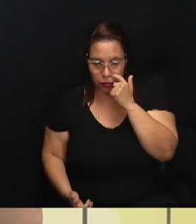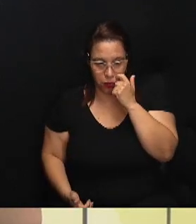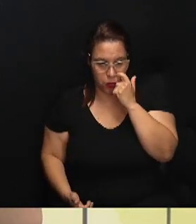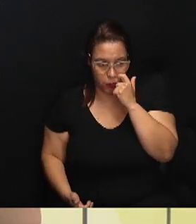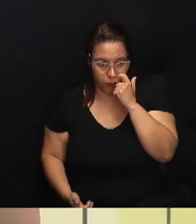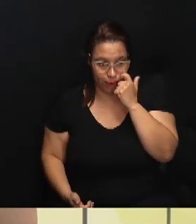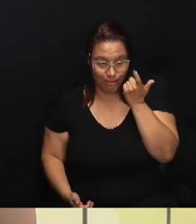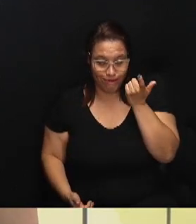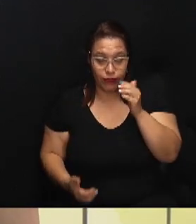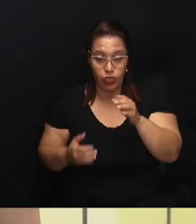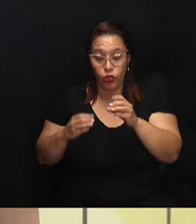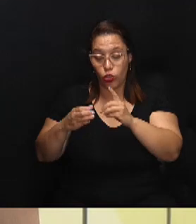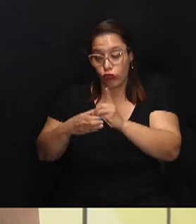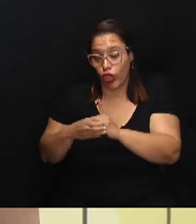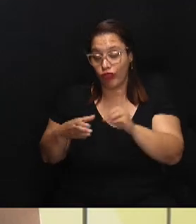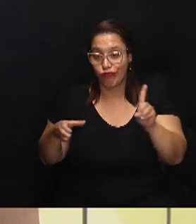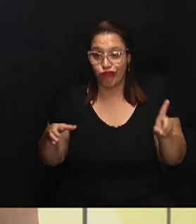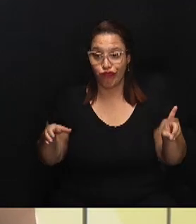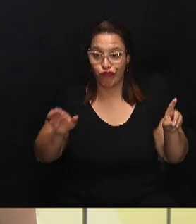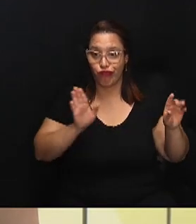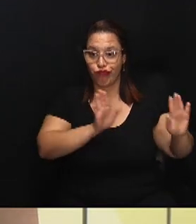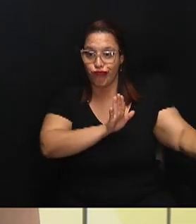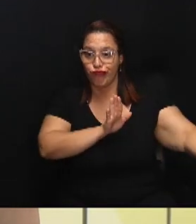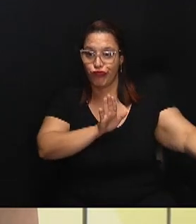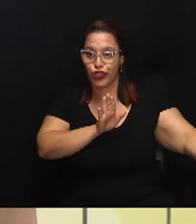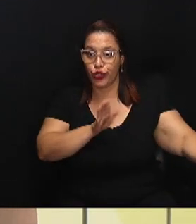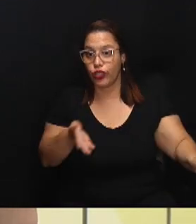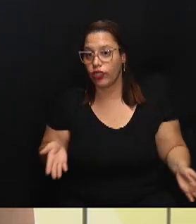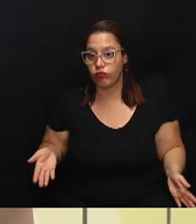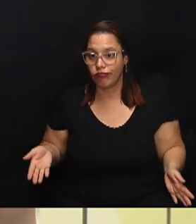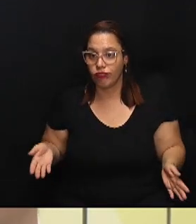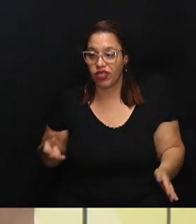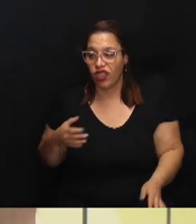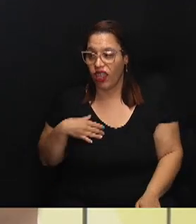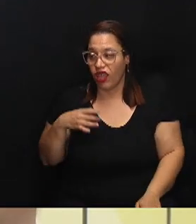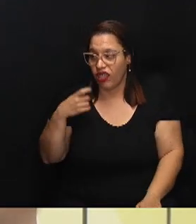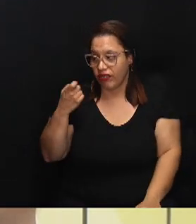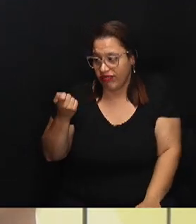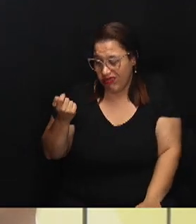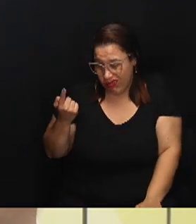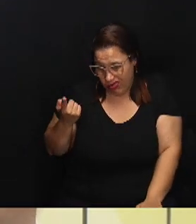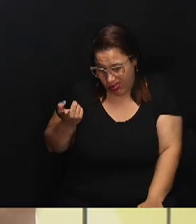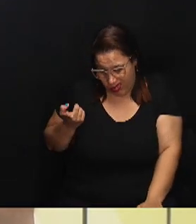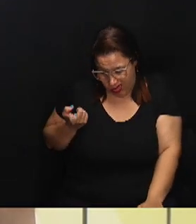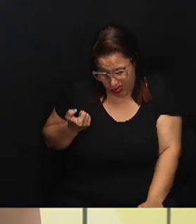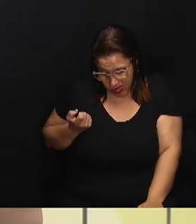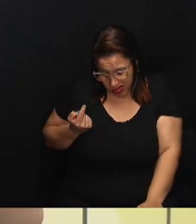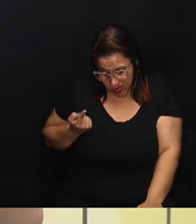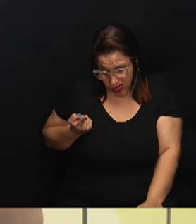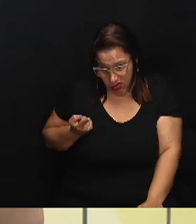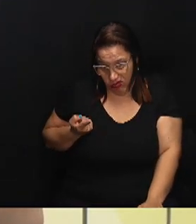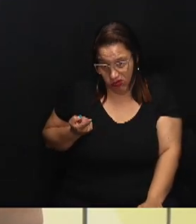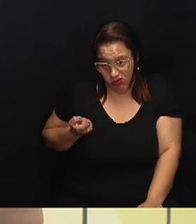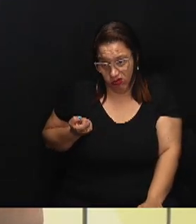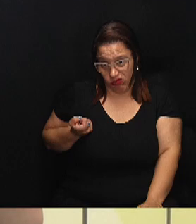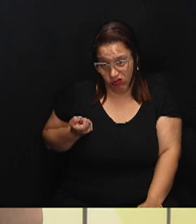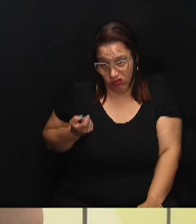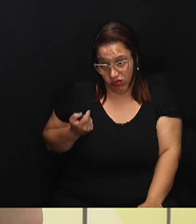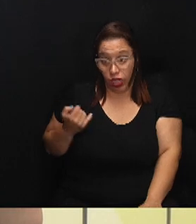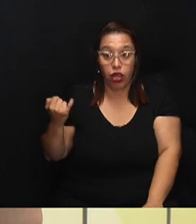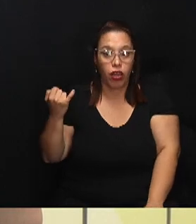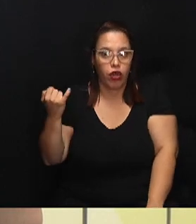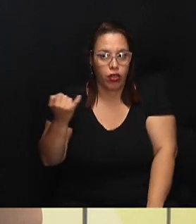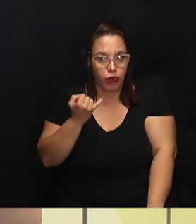acaba sendo excluído, né? Um sentimento ruim para ele acaba se sentindo estranho, né? Então, isso é importante. Por isso que eu digo,